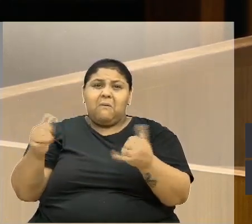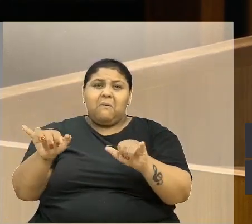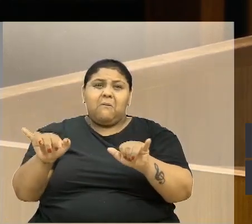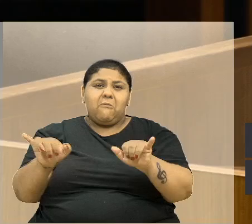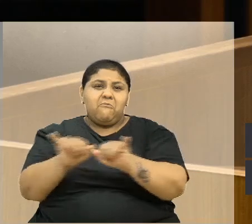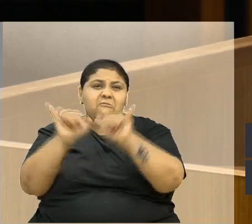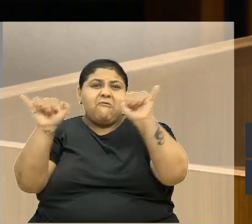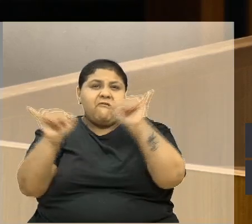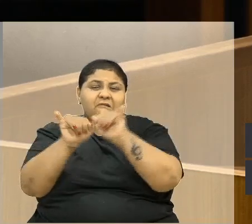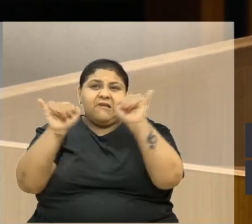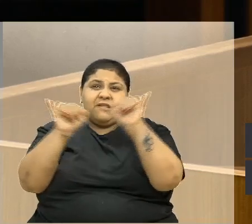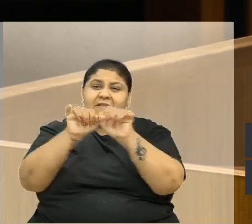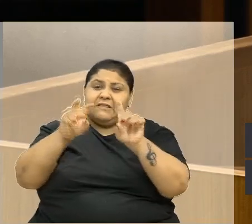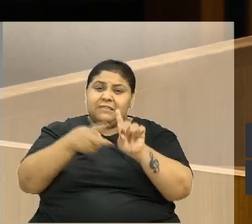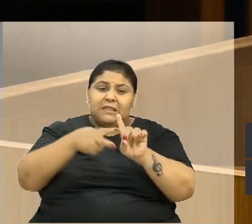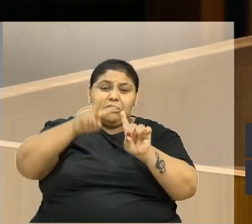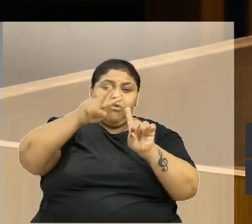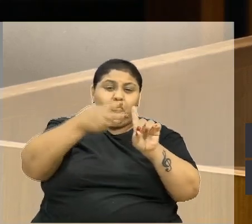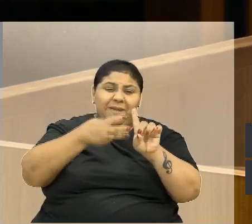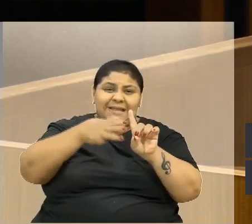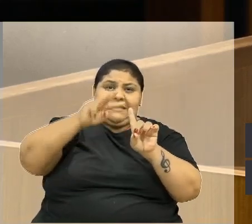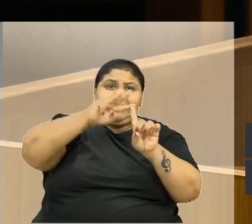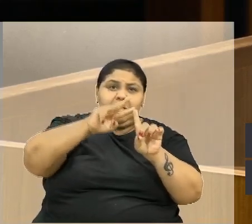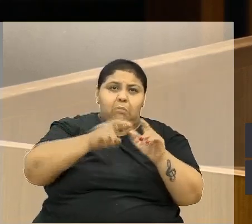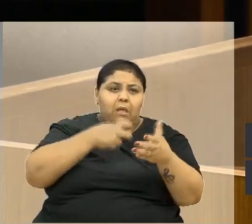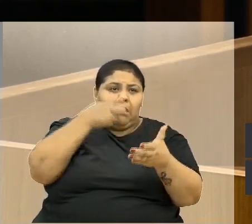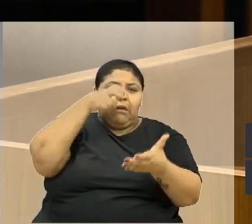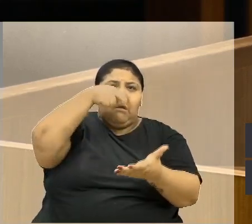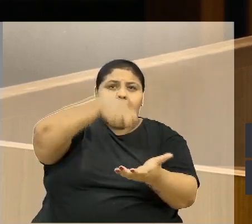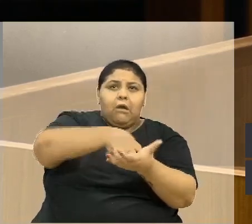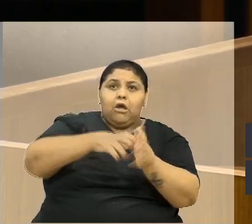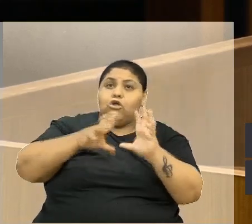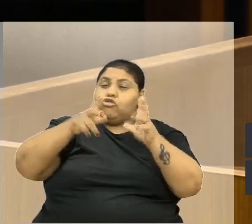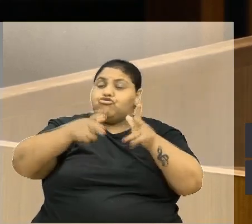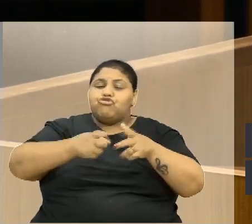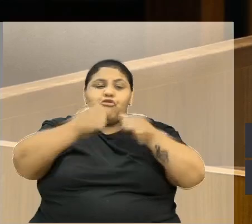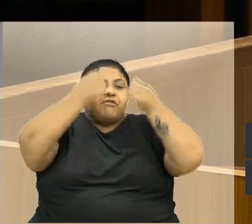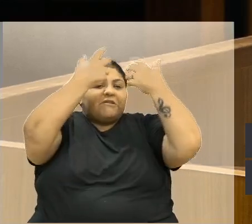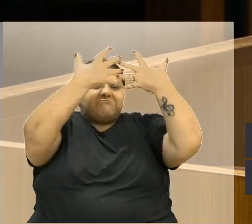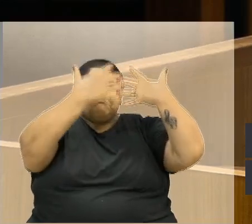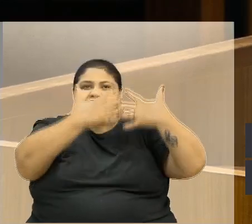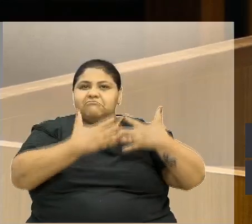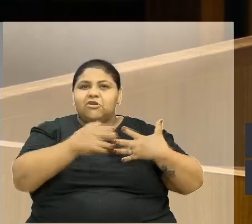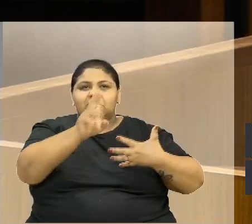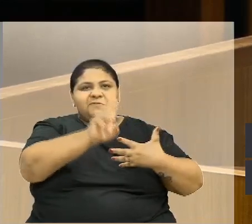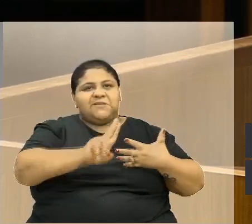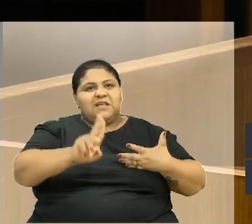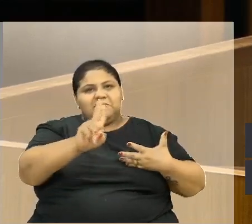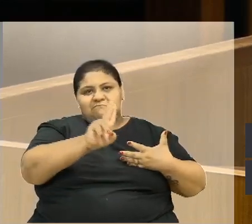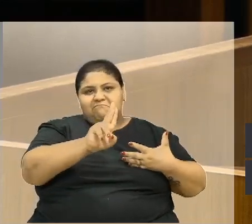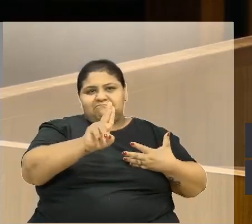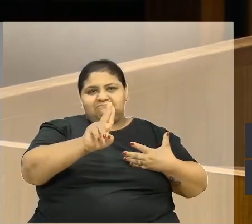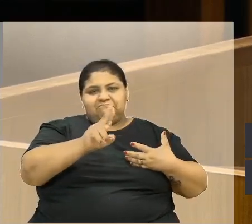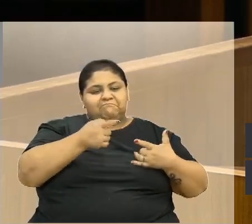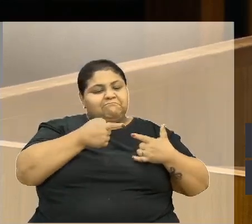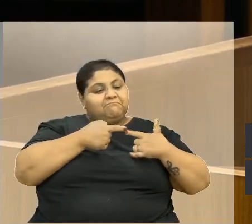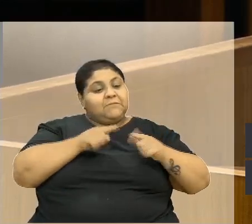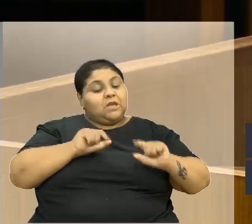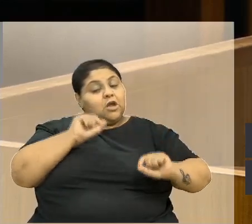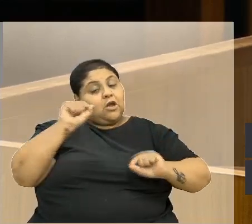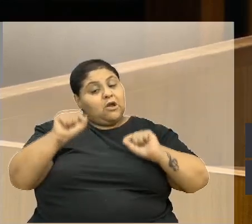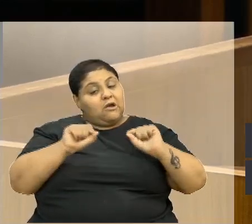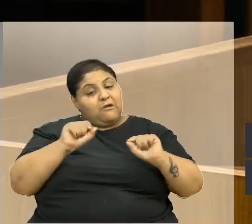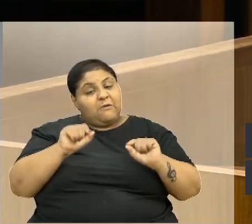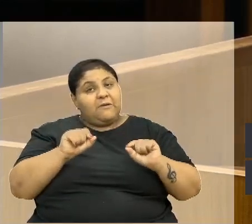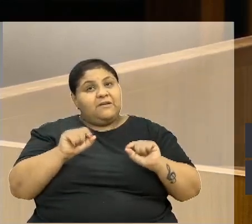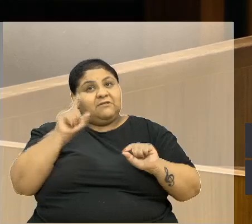tripla penalização. Porque todos os argumentos foram usados. Mas o que mais